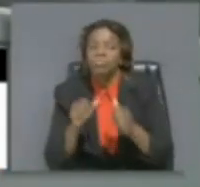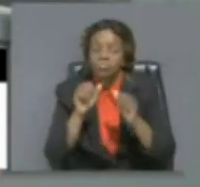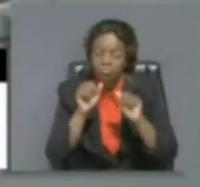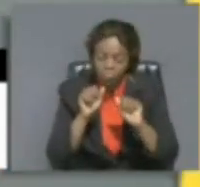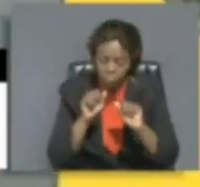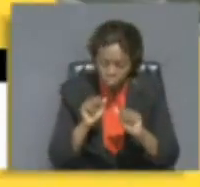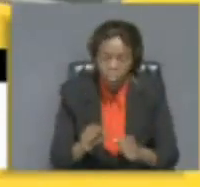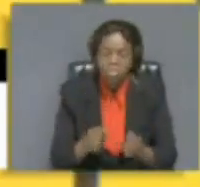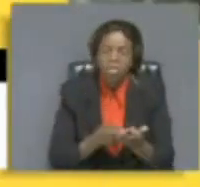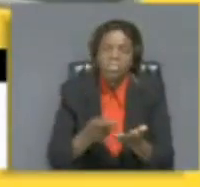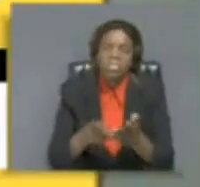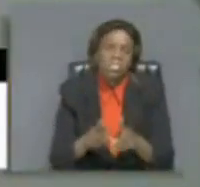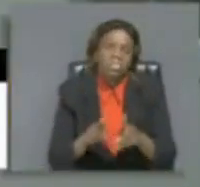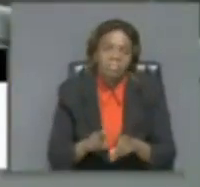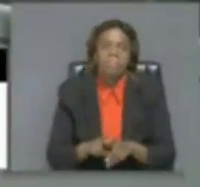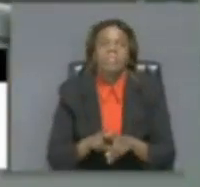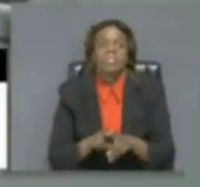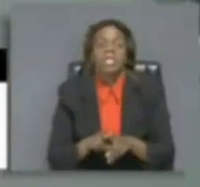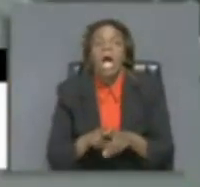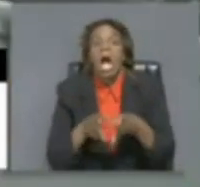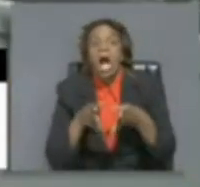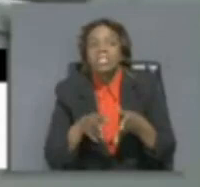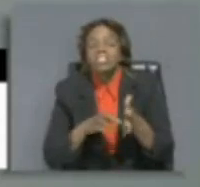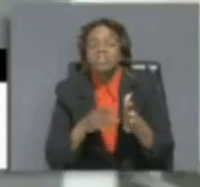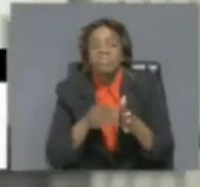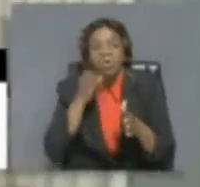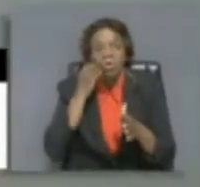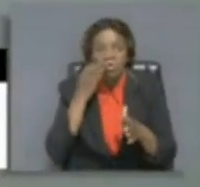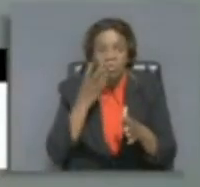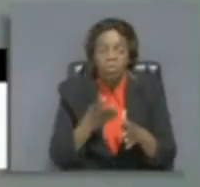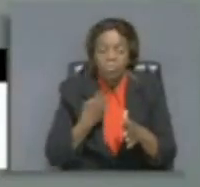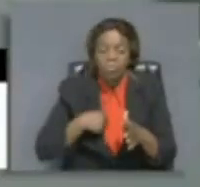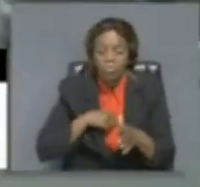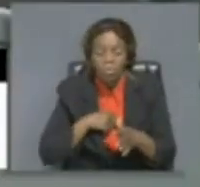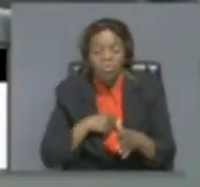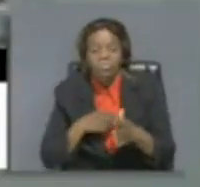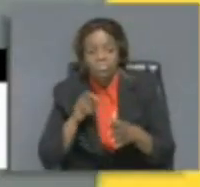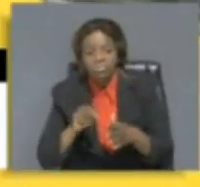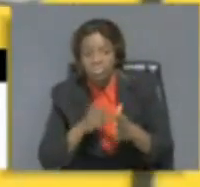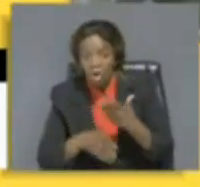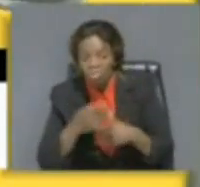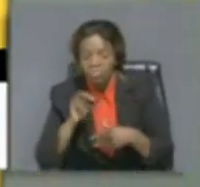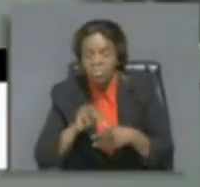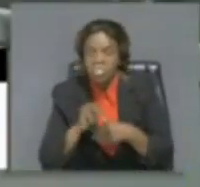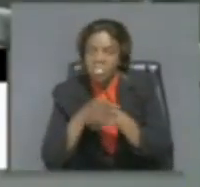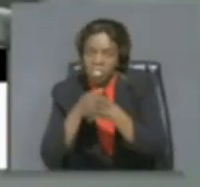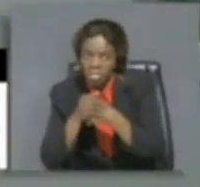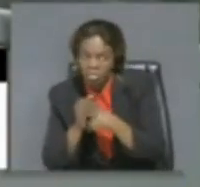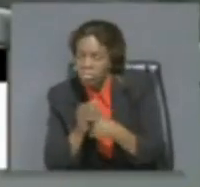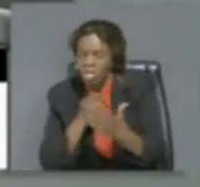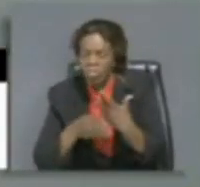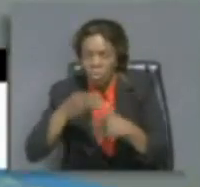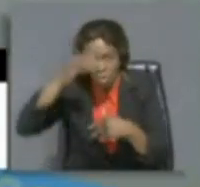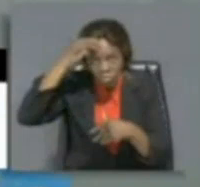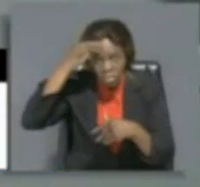aqueles que estão a usar hoje, mas para os outros também. Quer dizer que devemos usar com cuidado o material, que todo o equipamento que tenha à